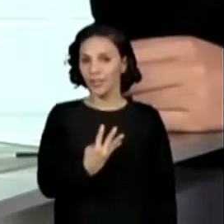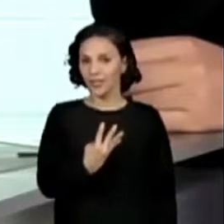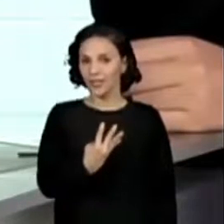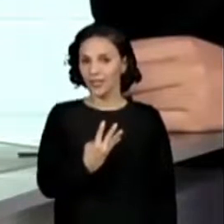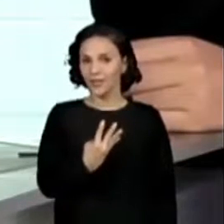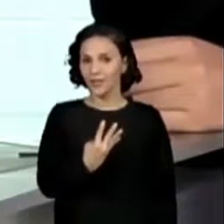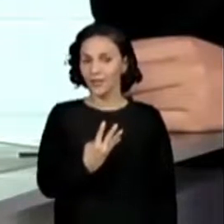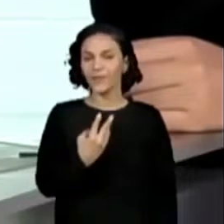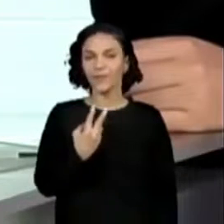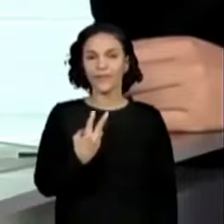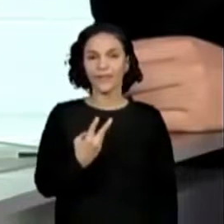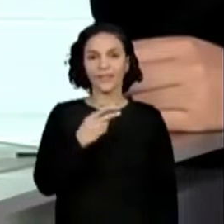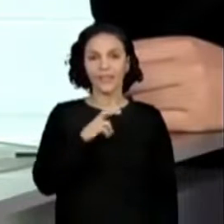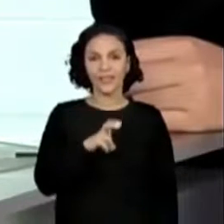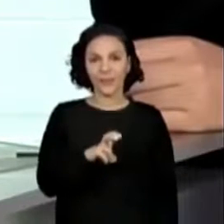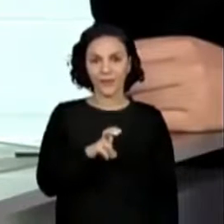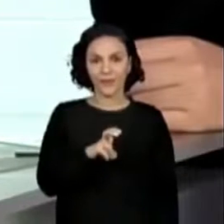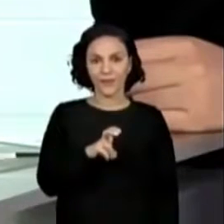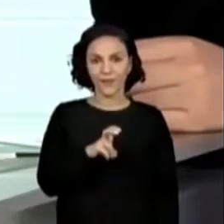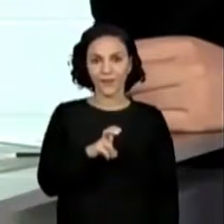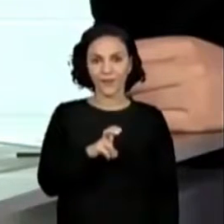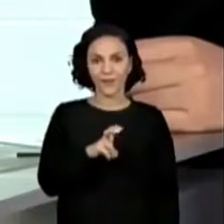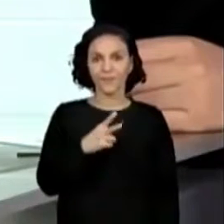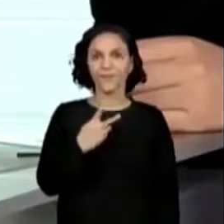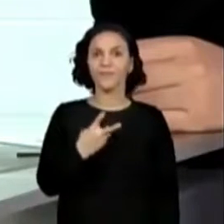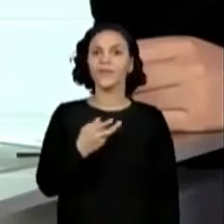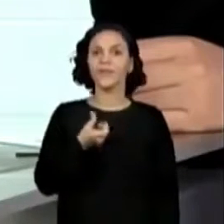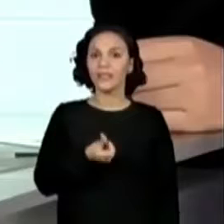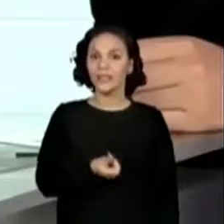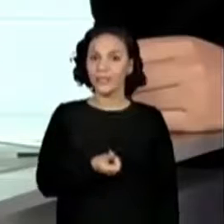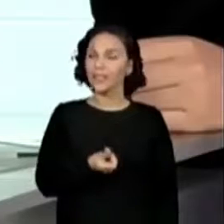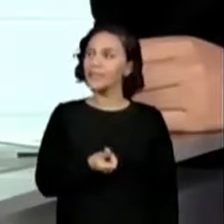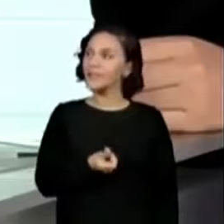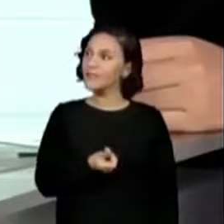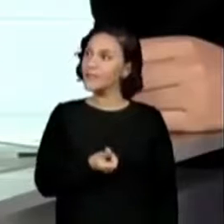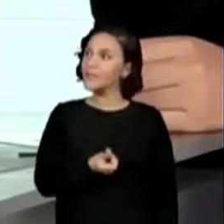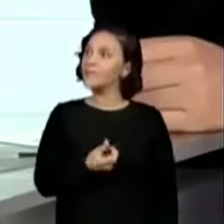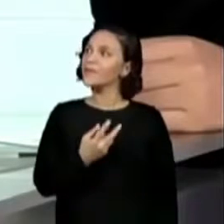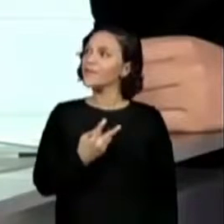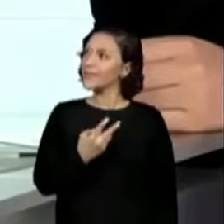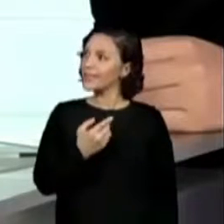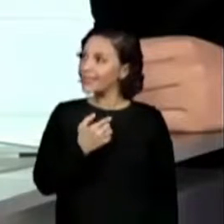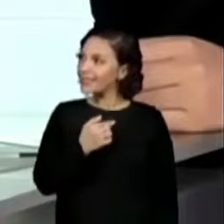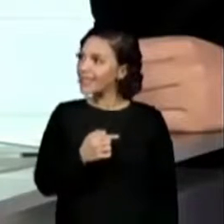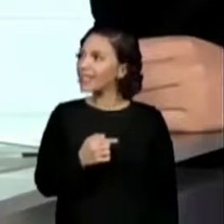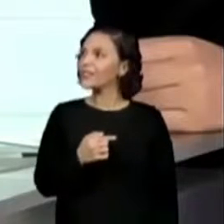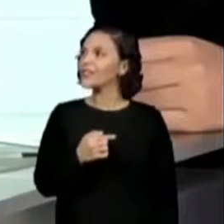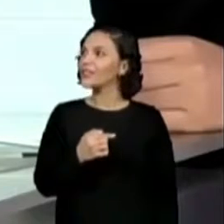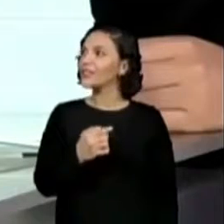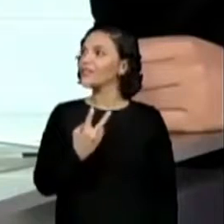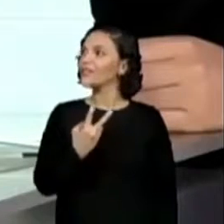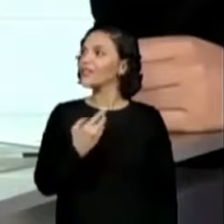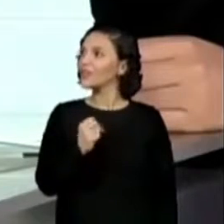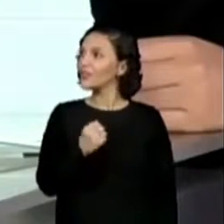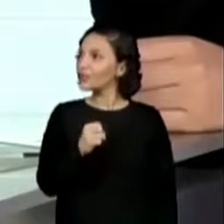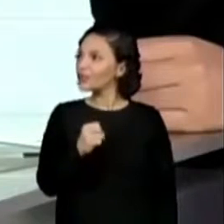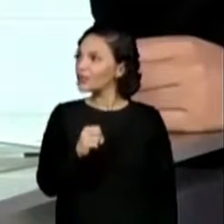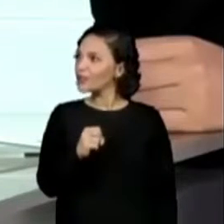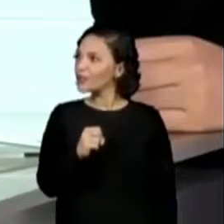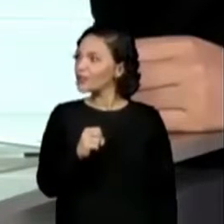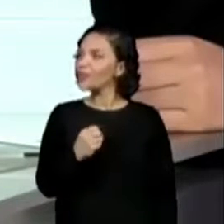24, 25, 26, 27,